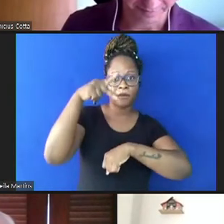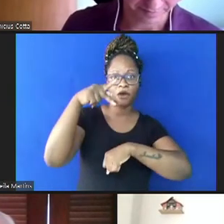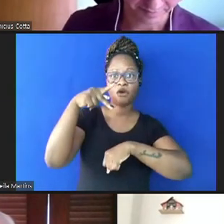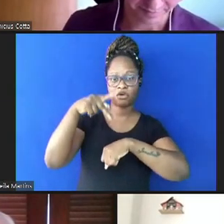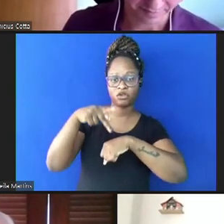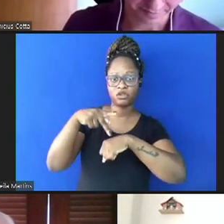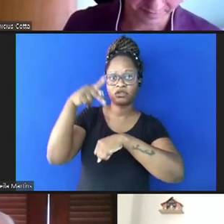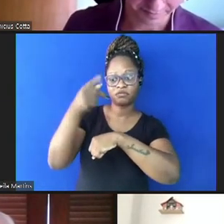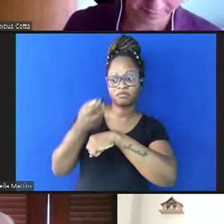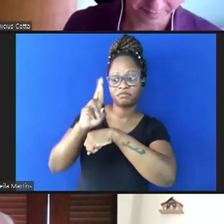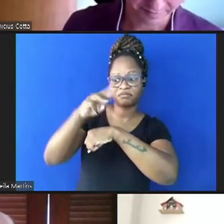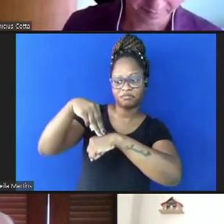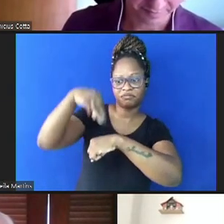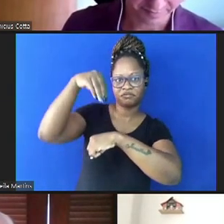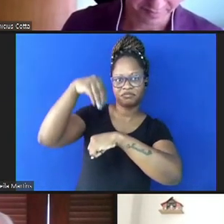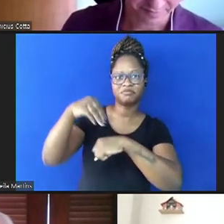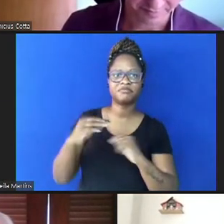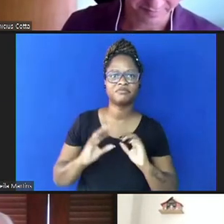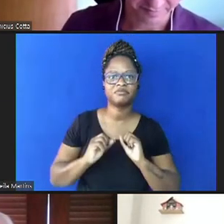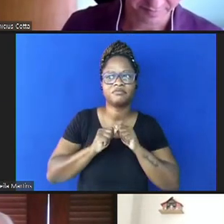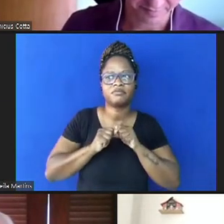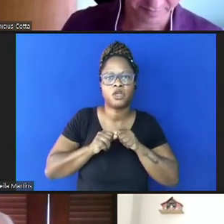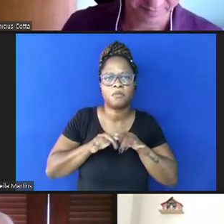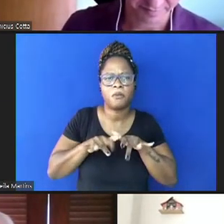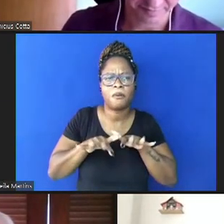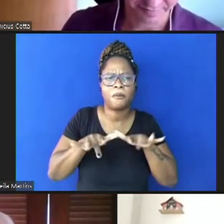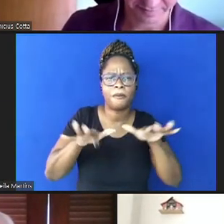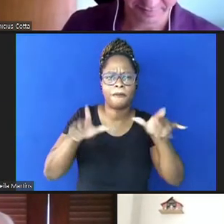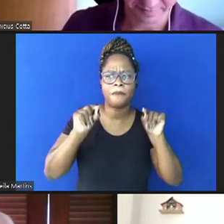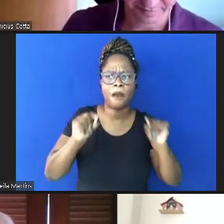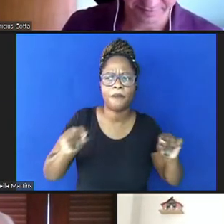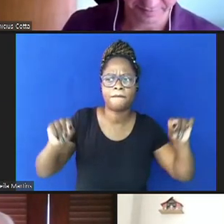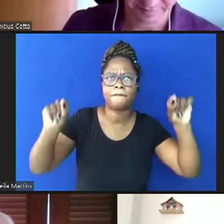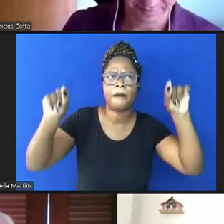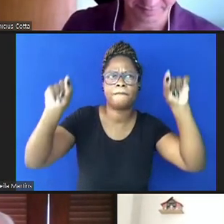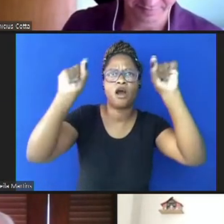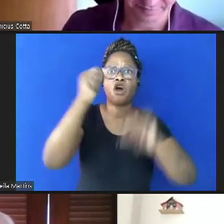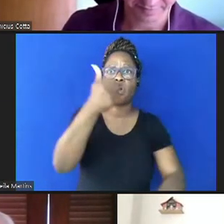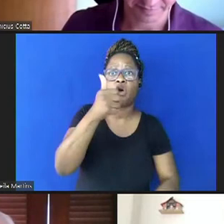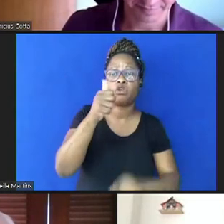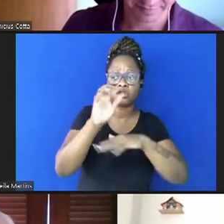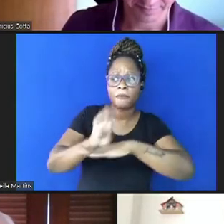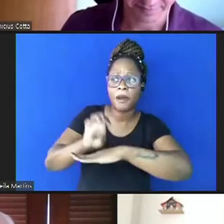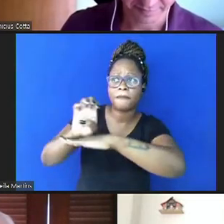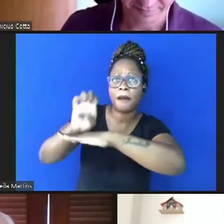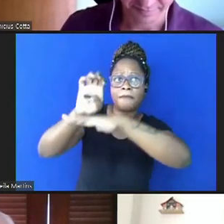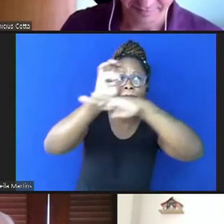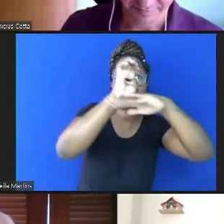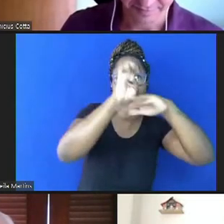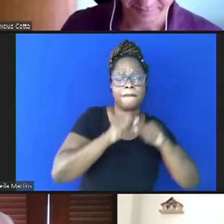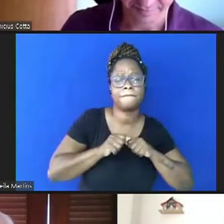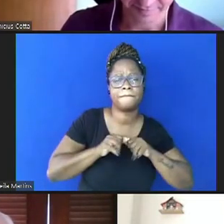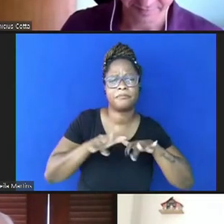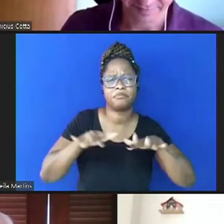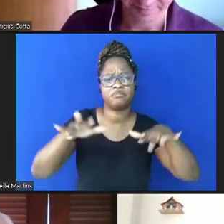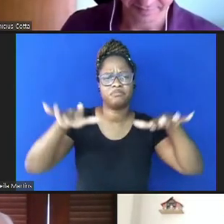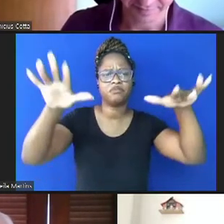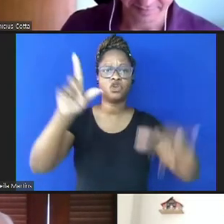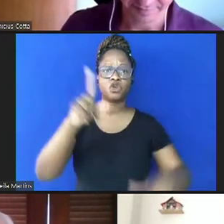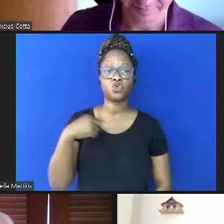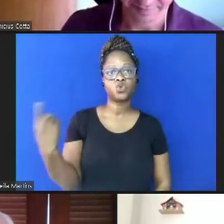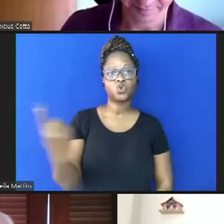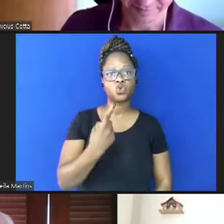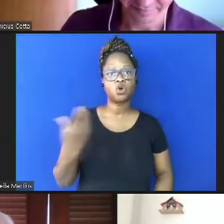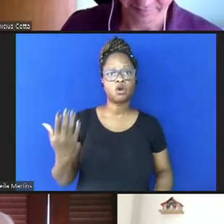estão distribuídos por 11 diferentes estados. A Fiocruz tem uma presença nacional muito marcante e estamos fazendo um